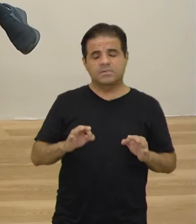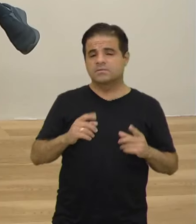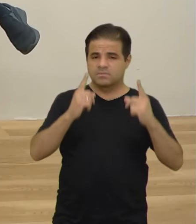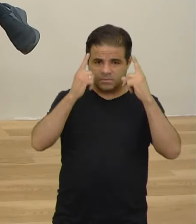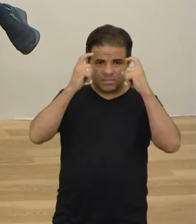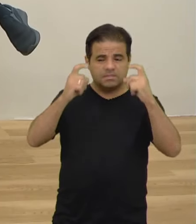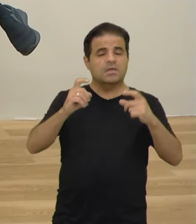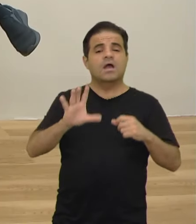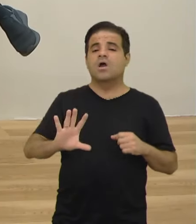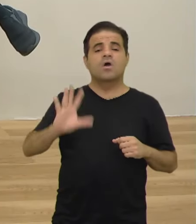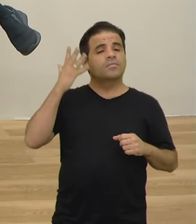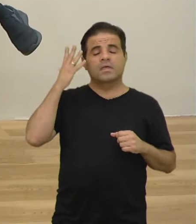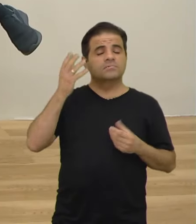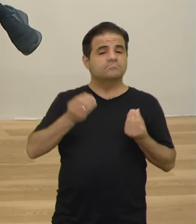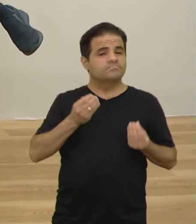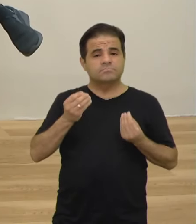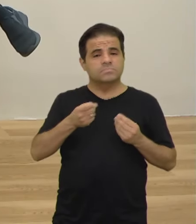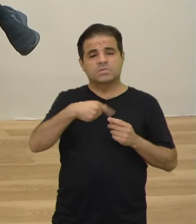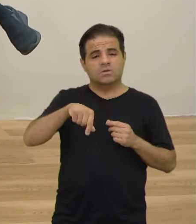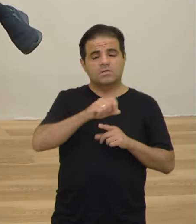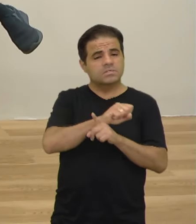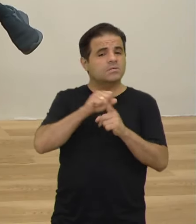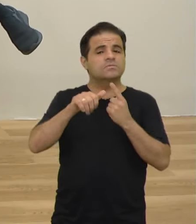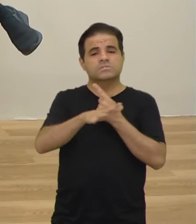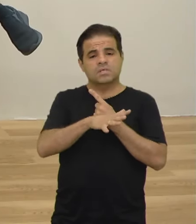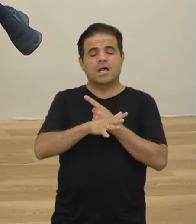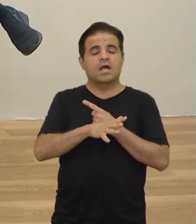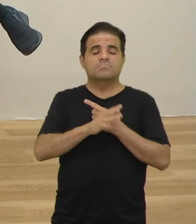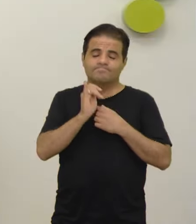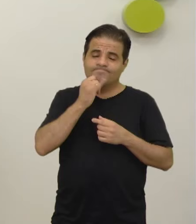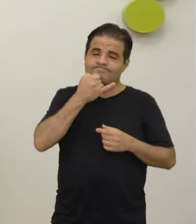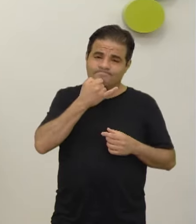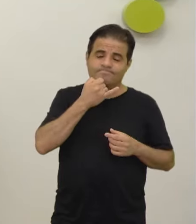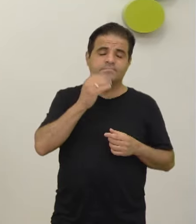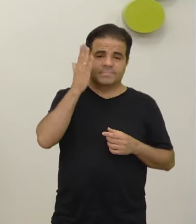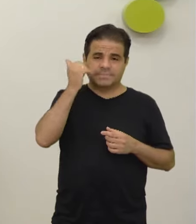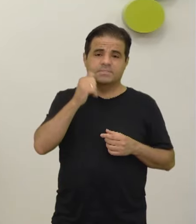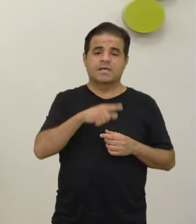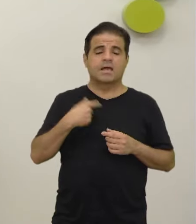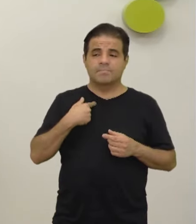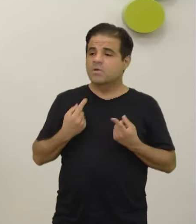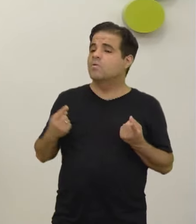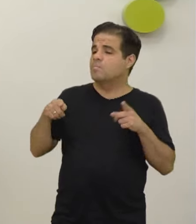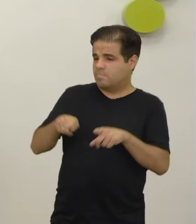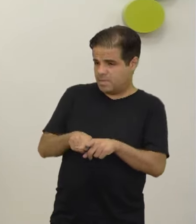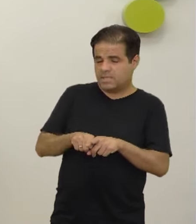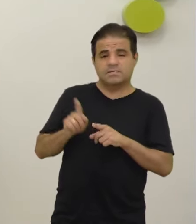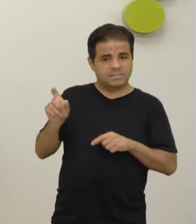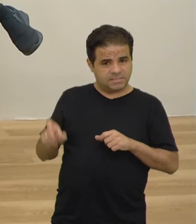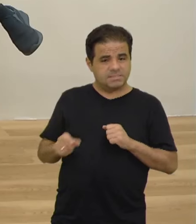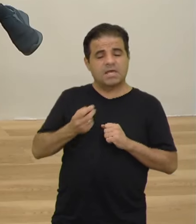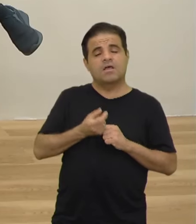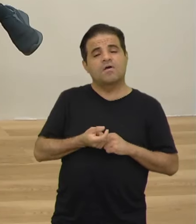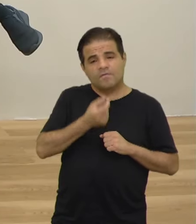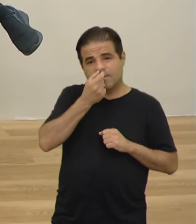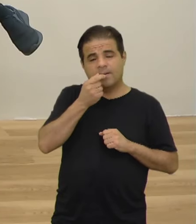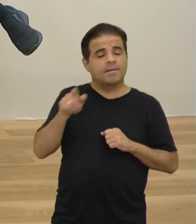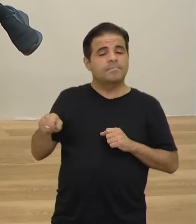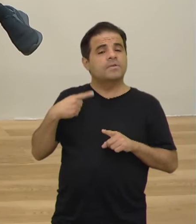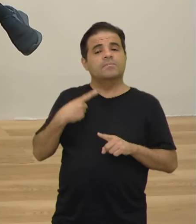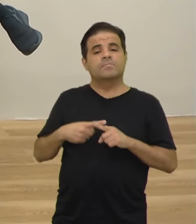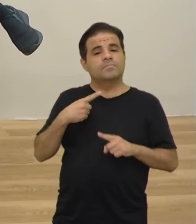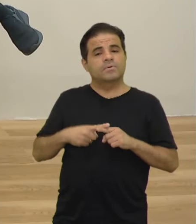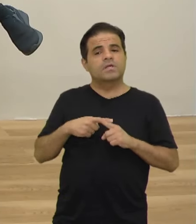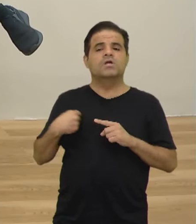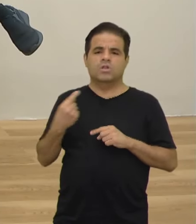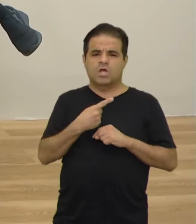isso acontece, assim, na nossa sociedade, infelizmente, né? Supondo que eu seja parceiro da Fabi, porque a